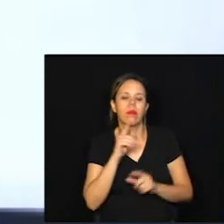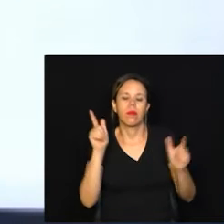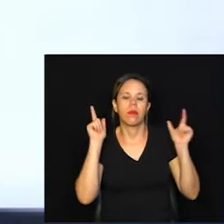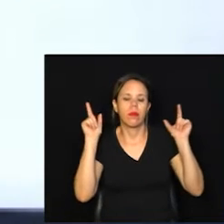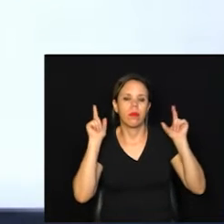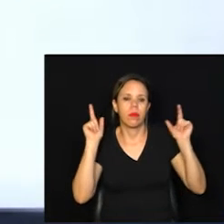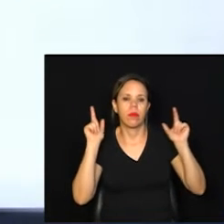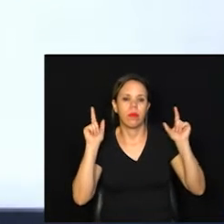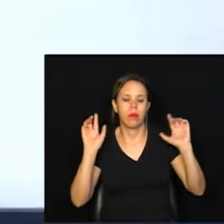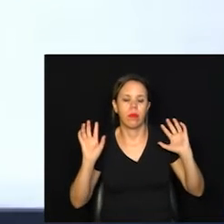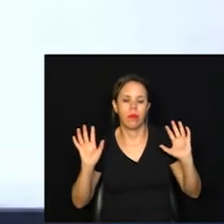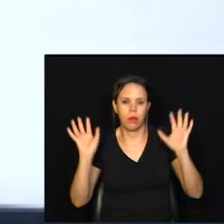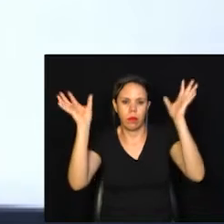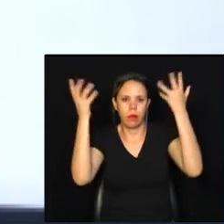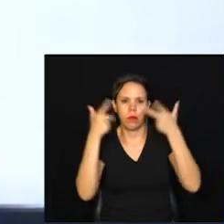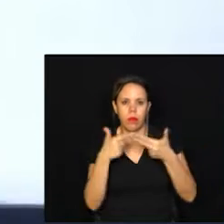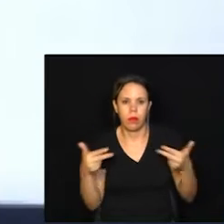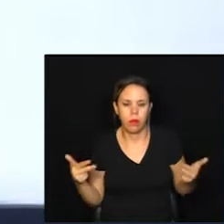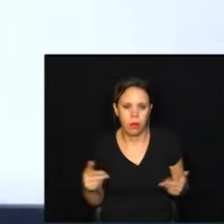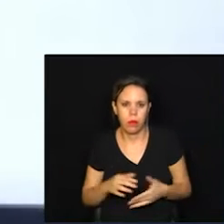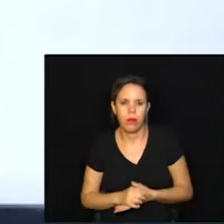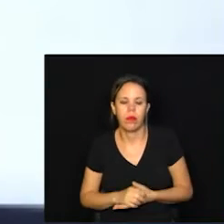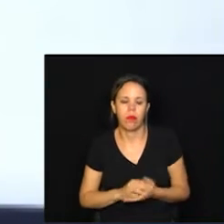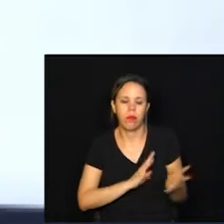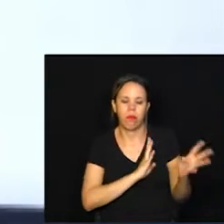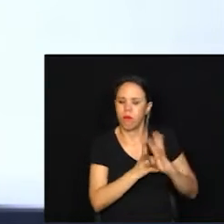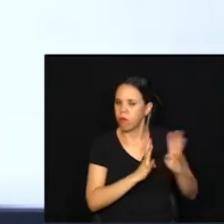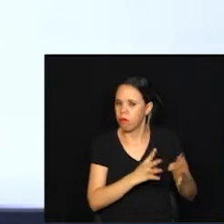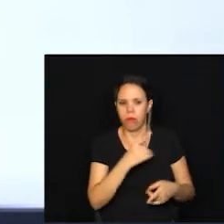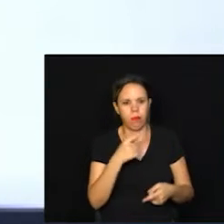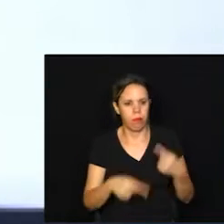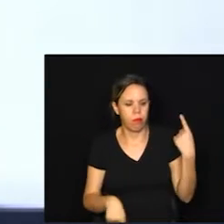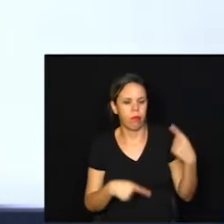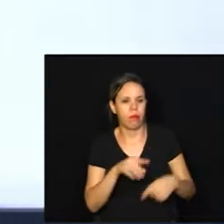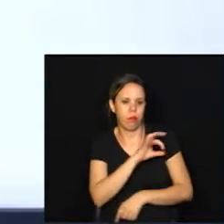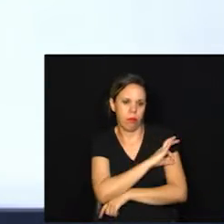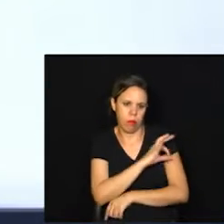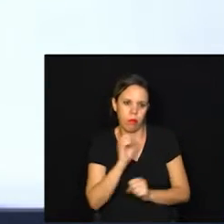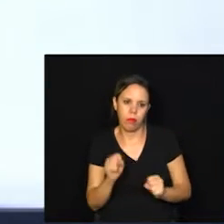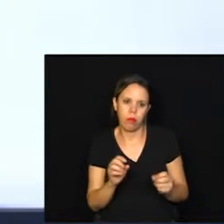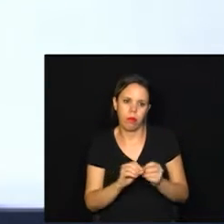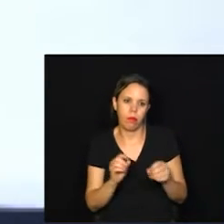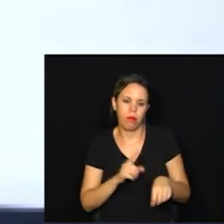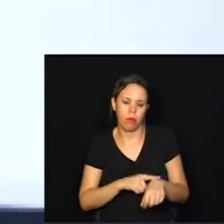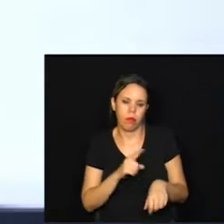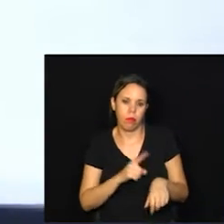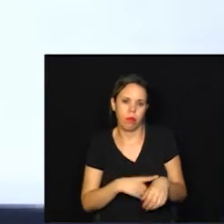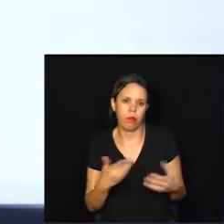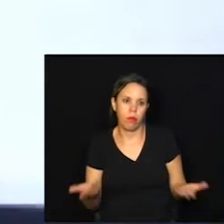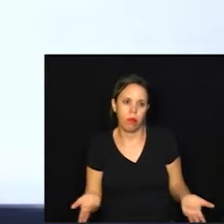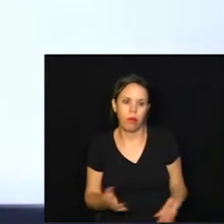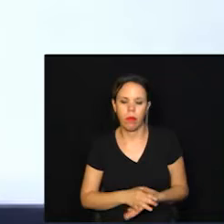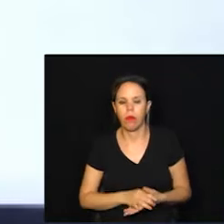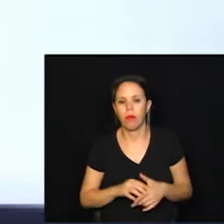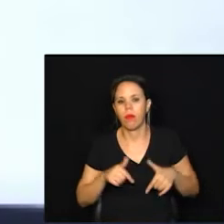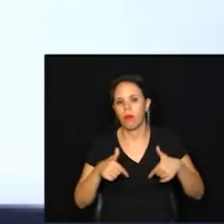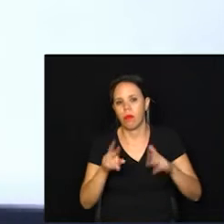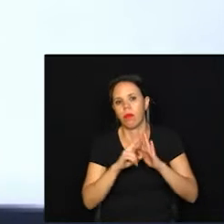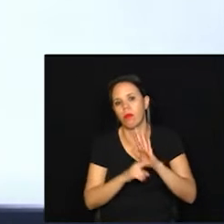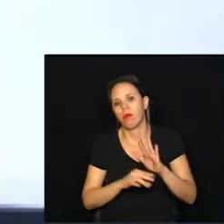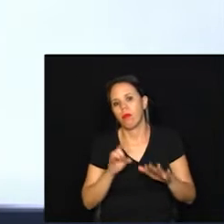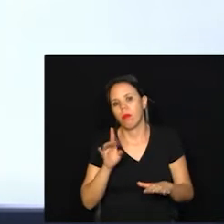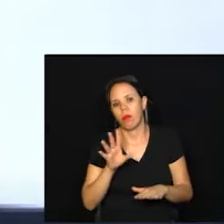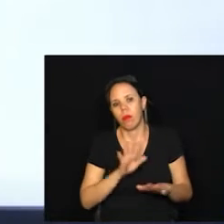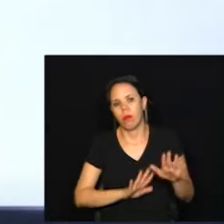balada, festa, esse tipo de aglomeração, que é o que o poder público pode fazer nesse momento, já que as medidas somente